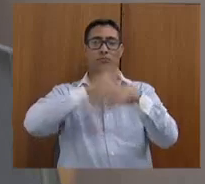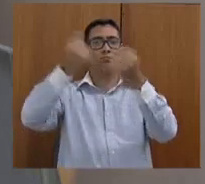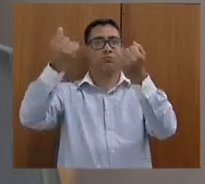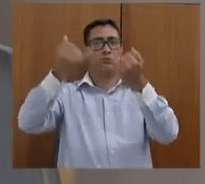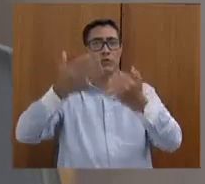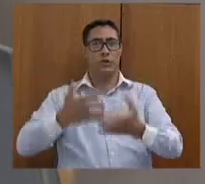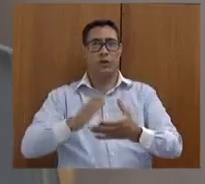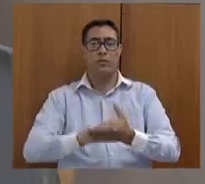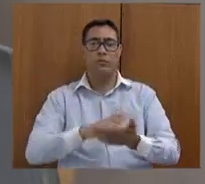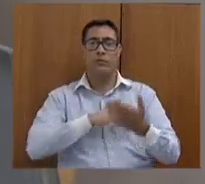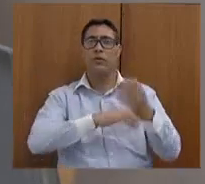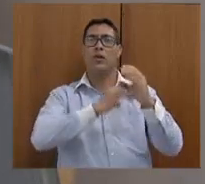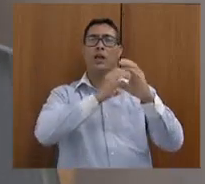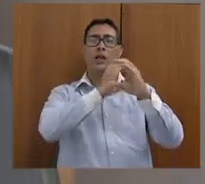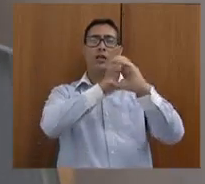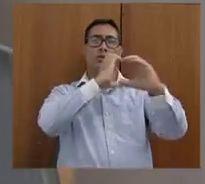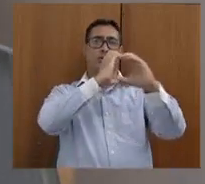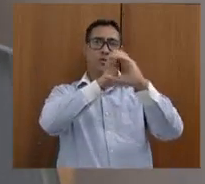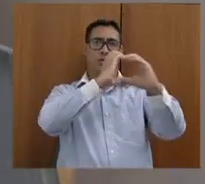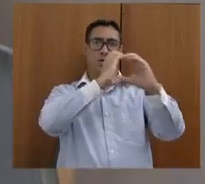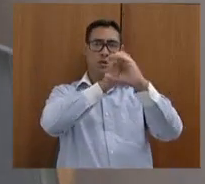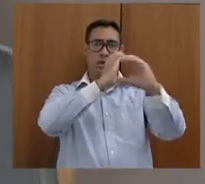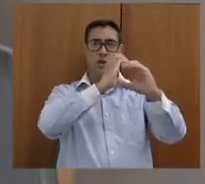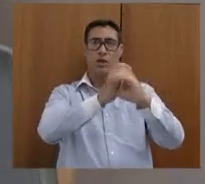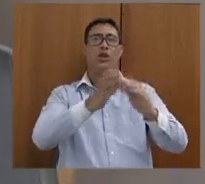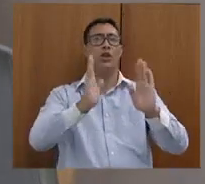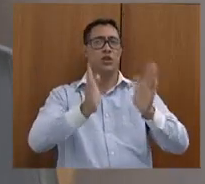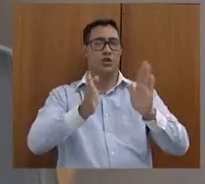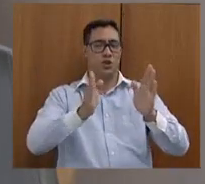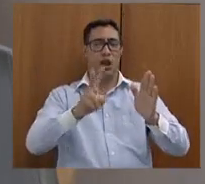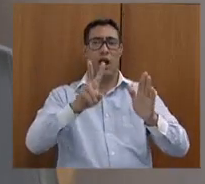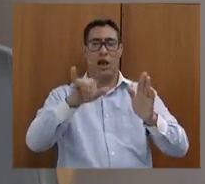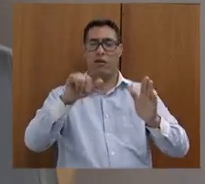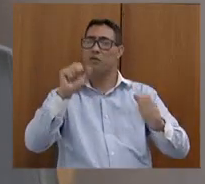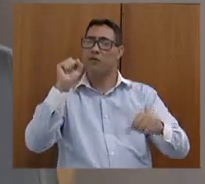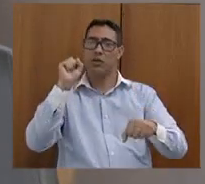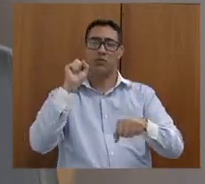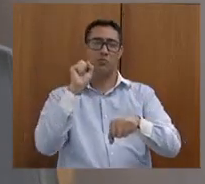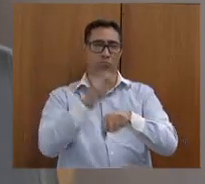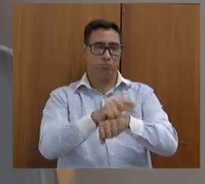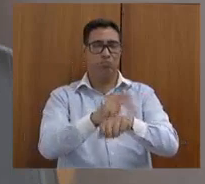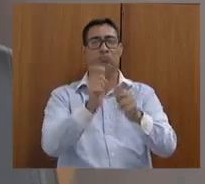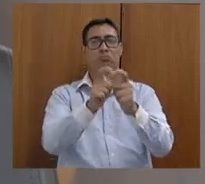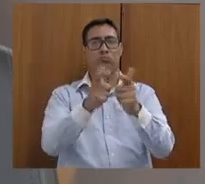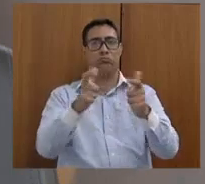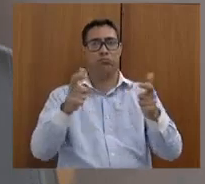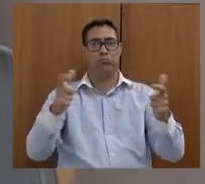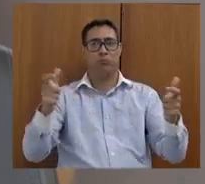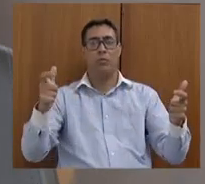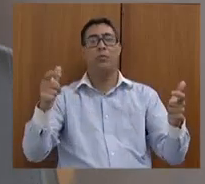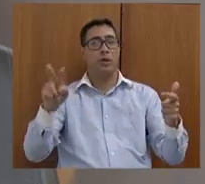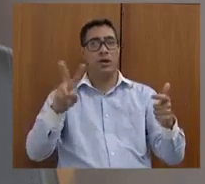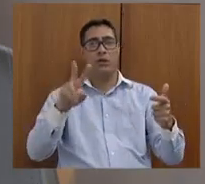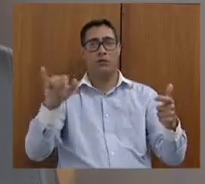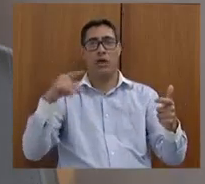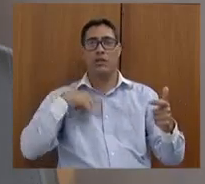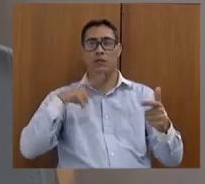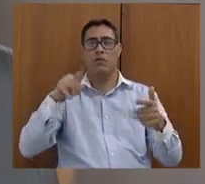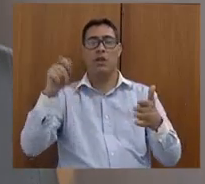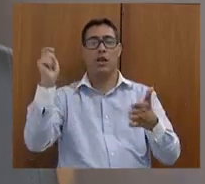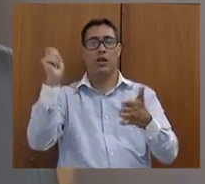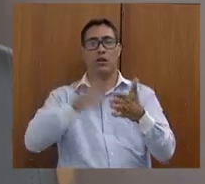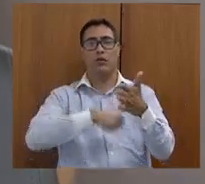Engenheiros Nós já estamos com processo aí para ampliação da quantidade de dinheiro nossas regionais fazer uma contratação